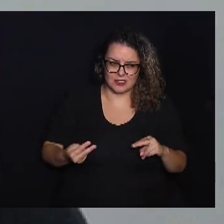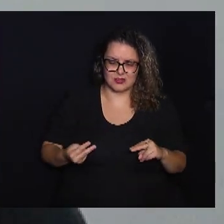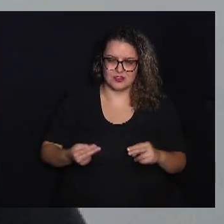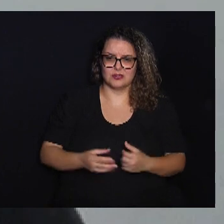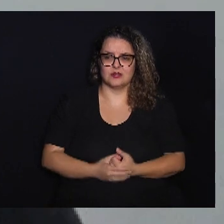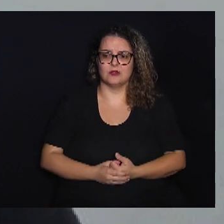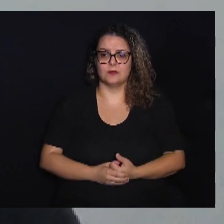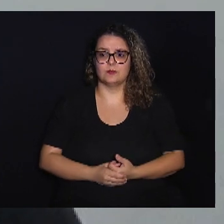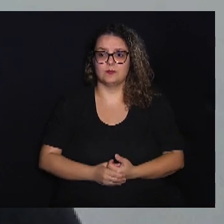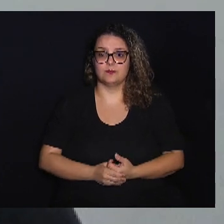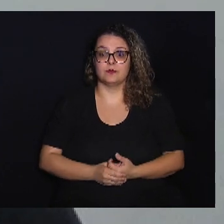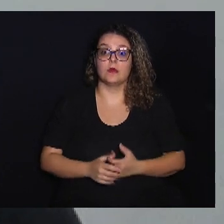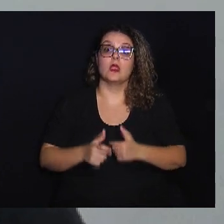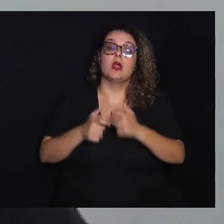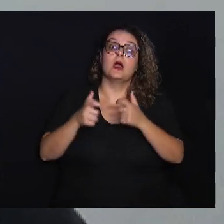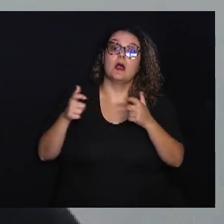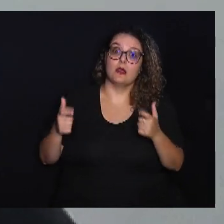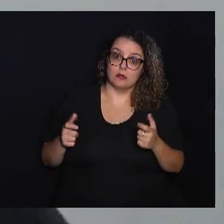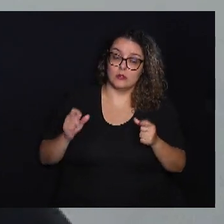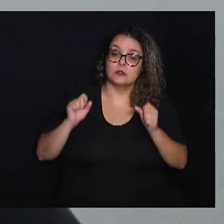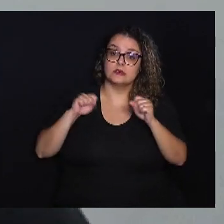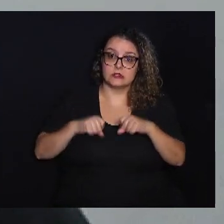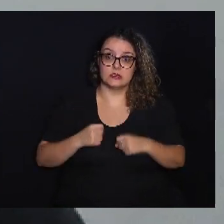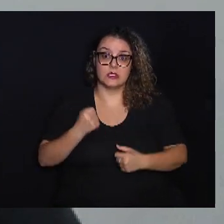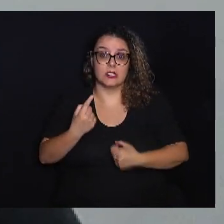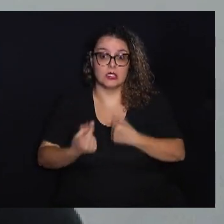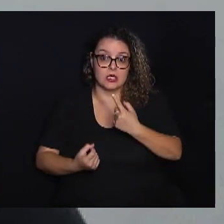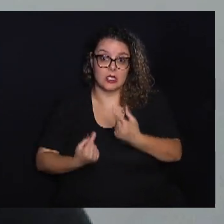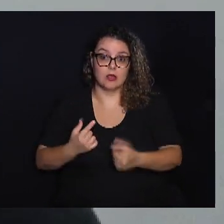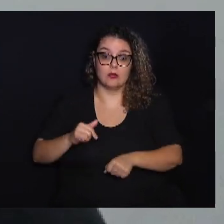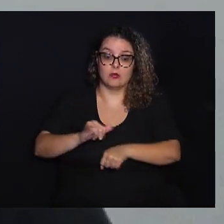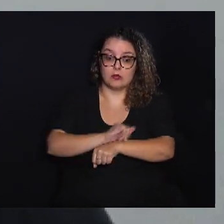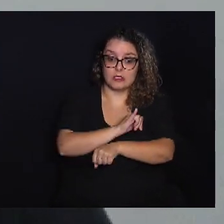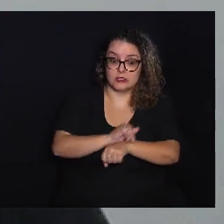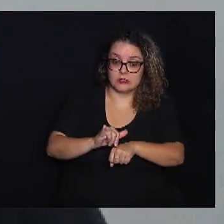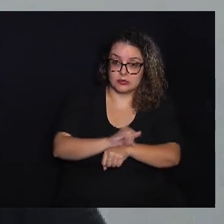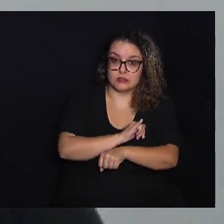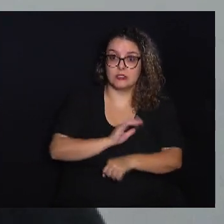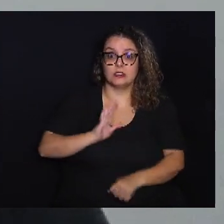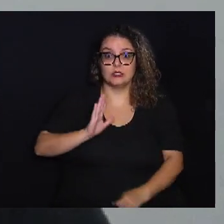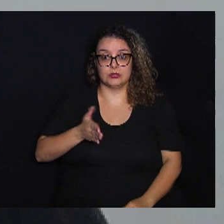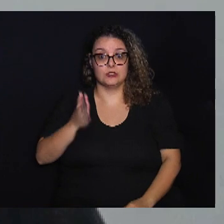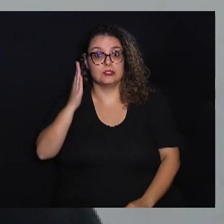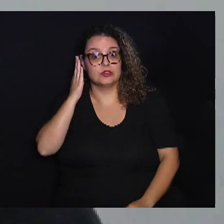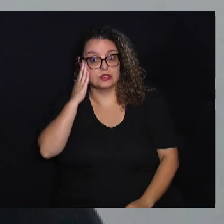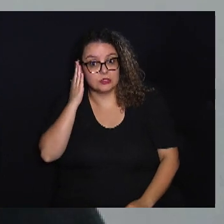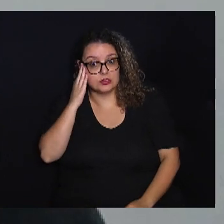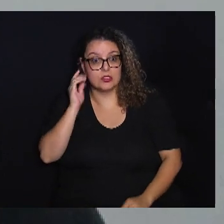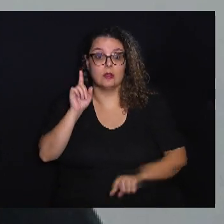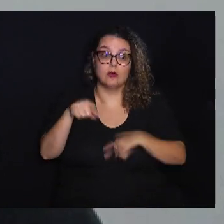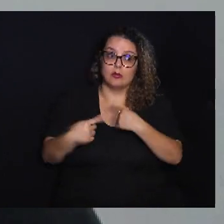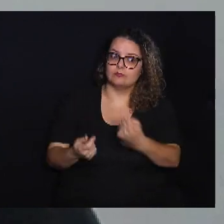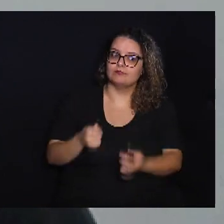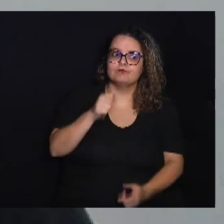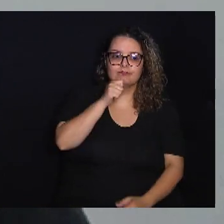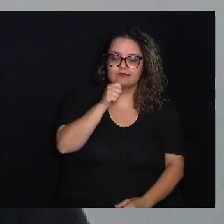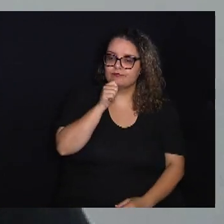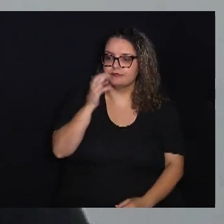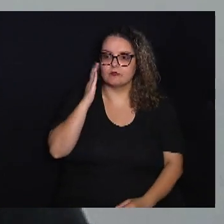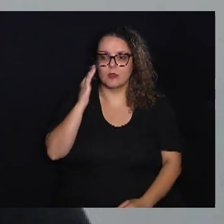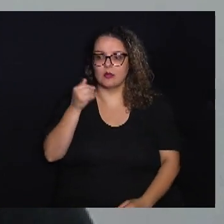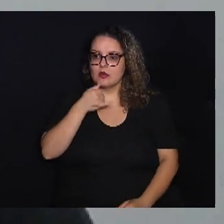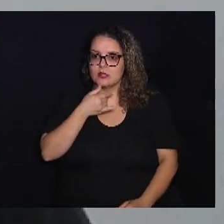Alguns mecanismos a gente já entende, outros ainda não, infelizmente, né? Então, como eu falei, de 80